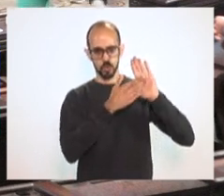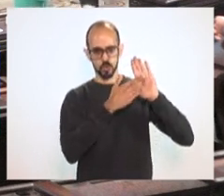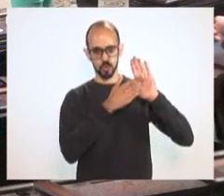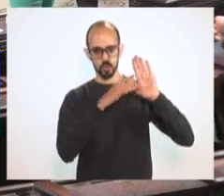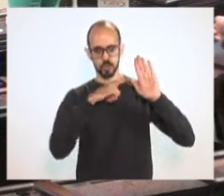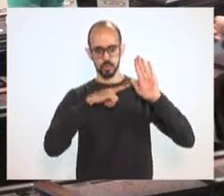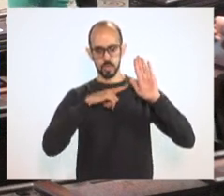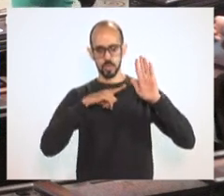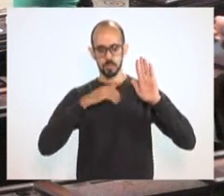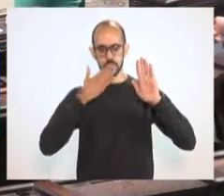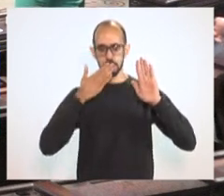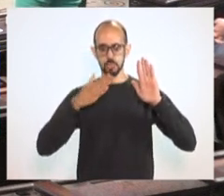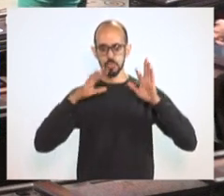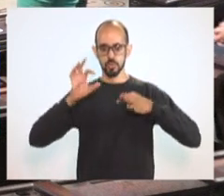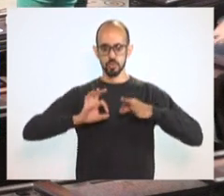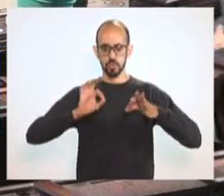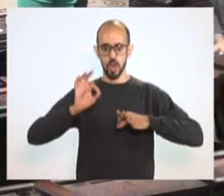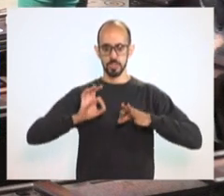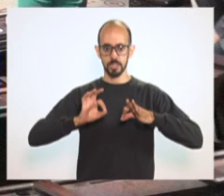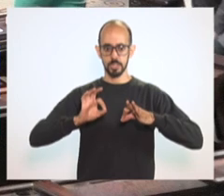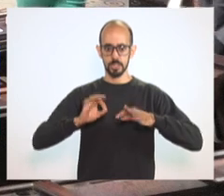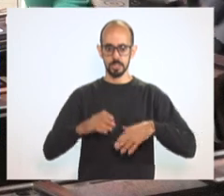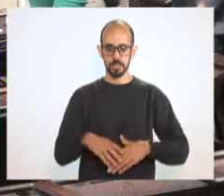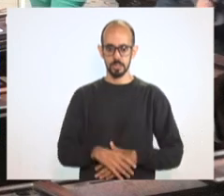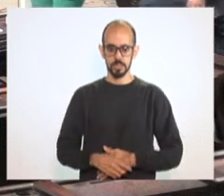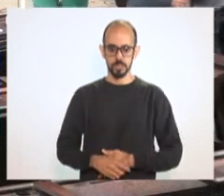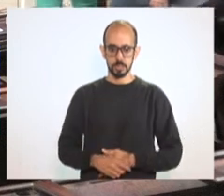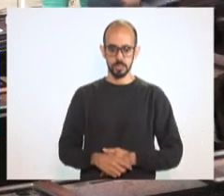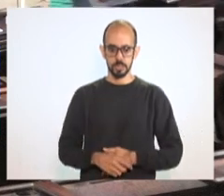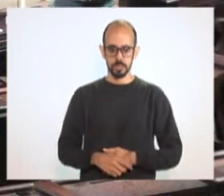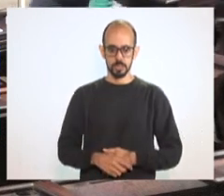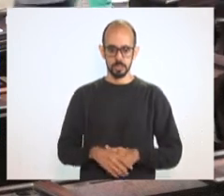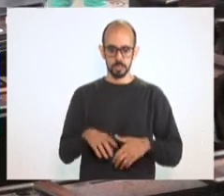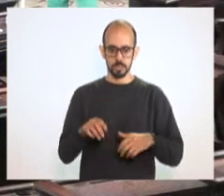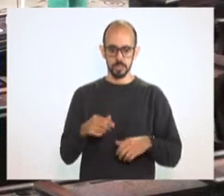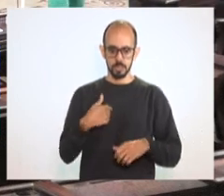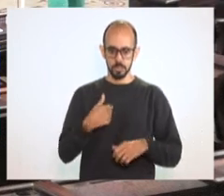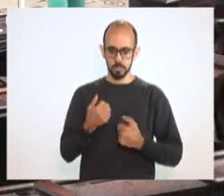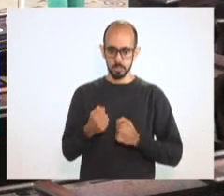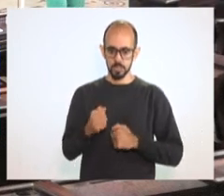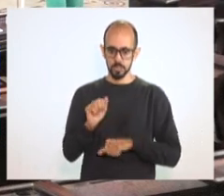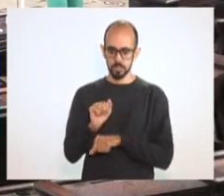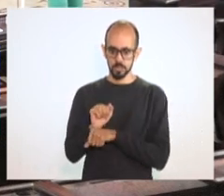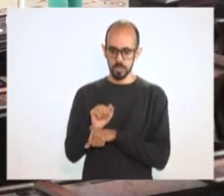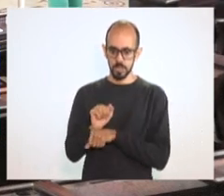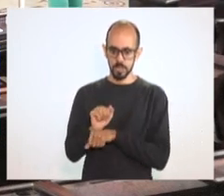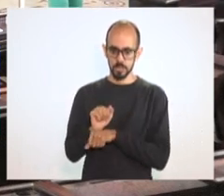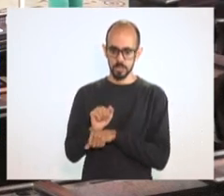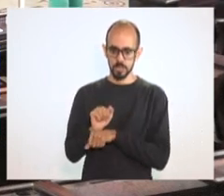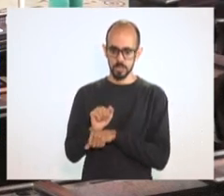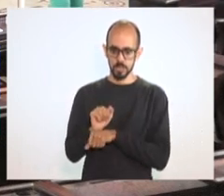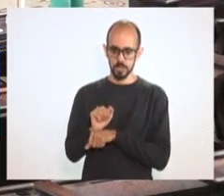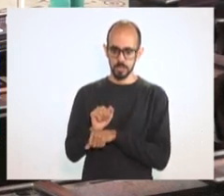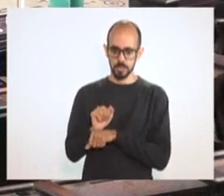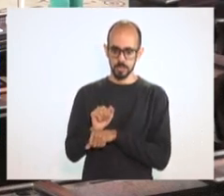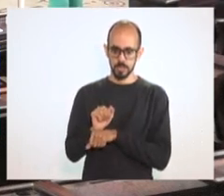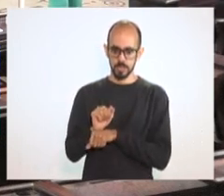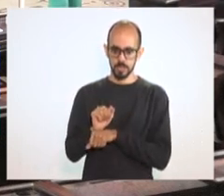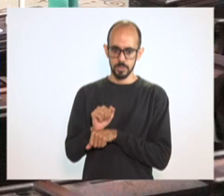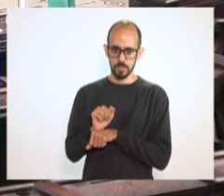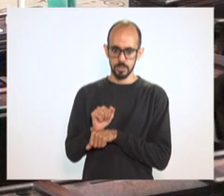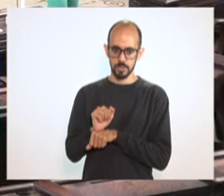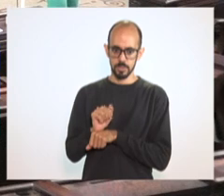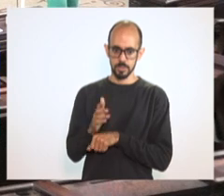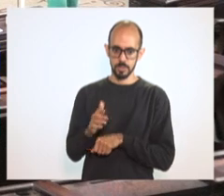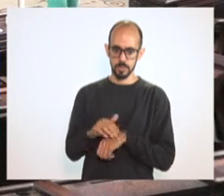eu posso esperar deputado enfermeiro por favor claro melhor a gente seguir acabar o